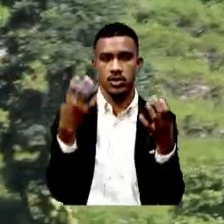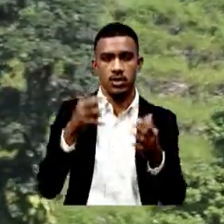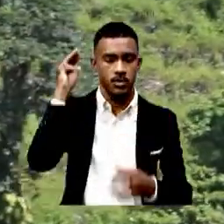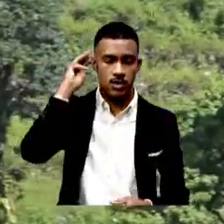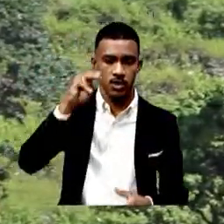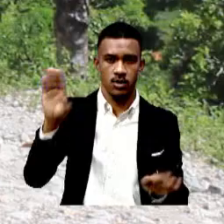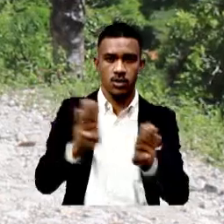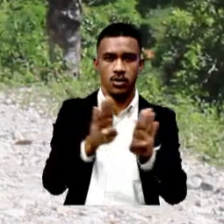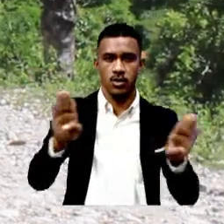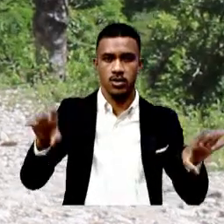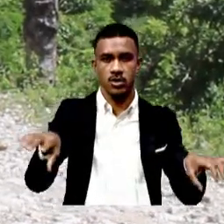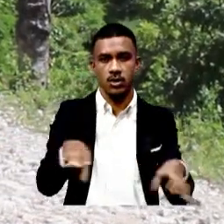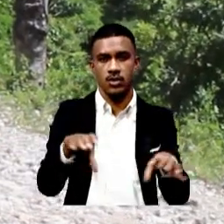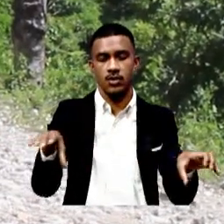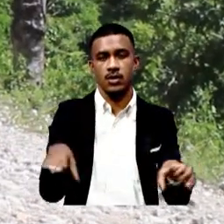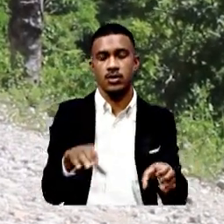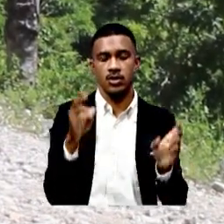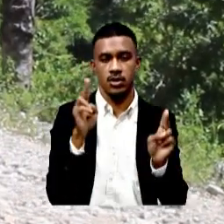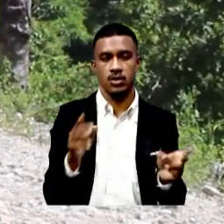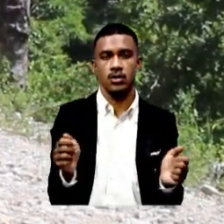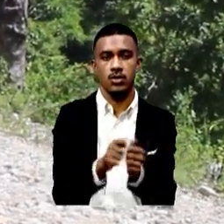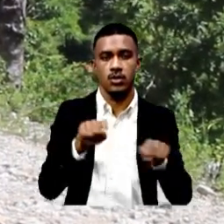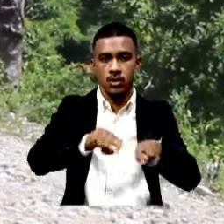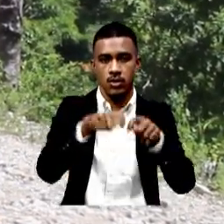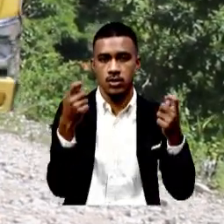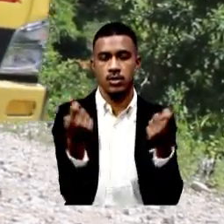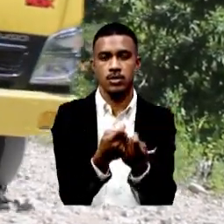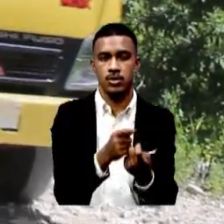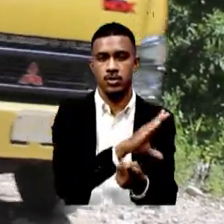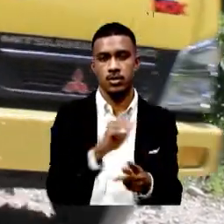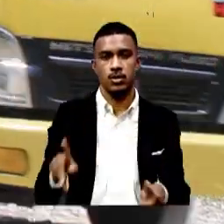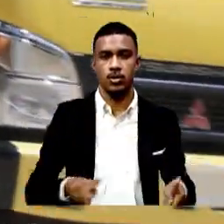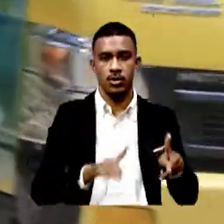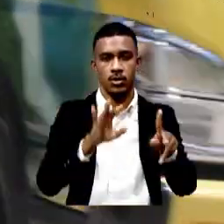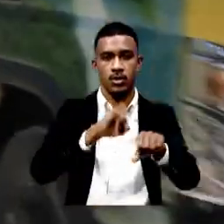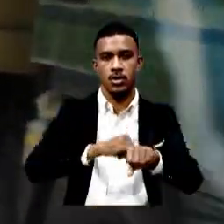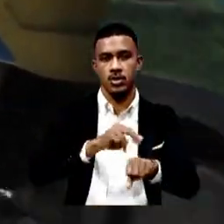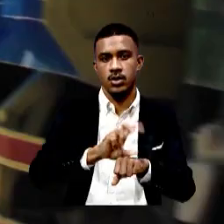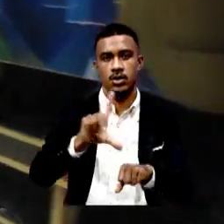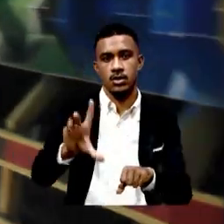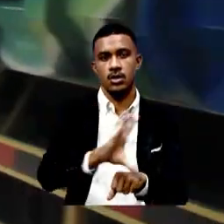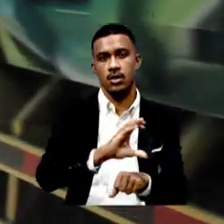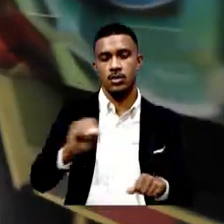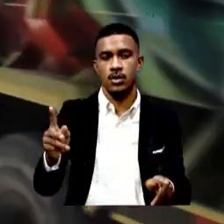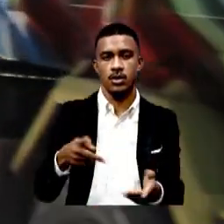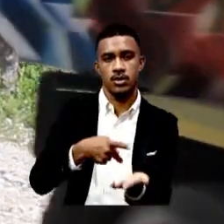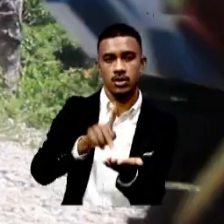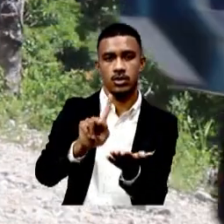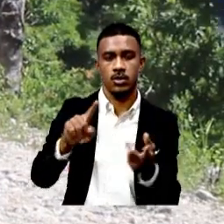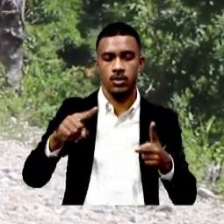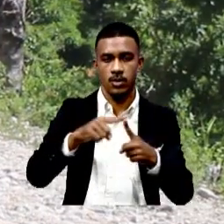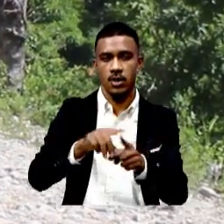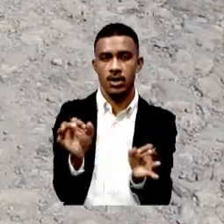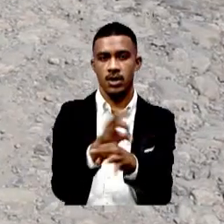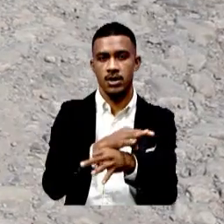de loca procedimento e aprovisionamento, o tipo concurso público internacional, ba adjudicação, contrato, ba reabilitação